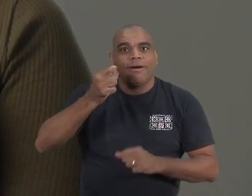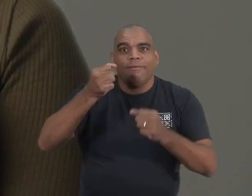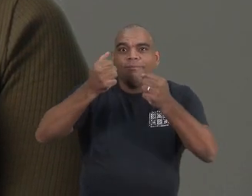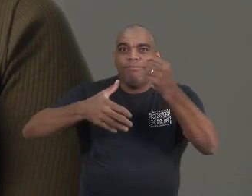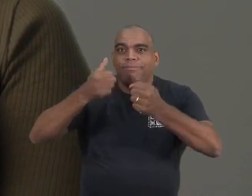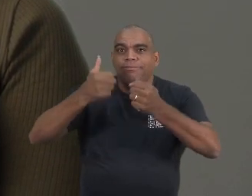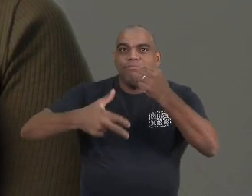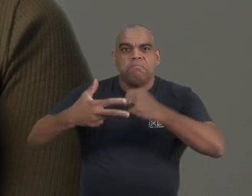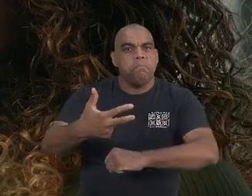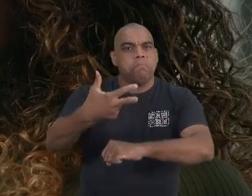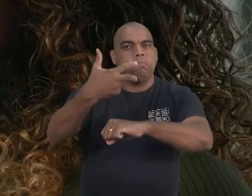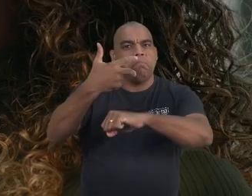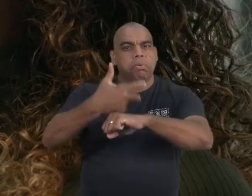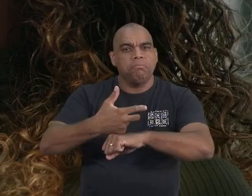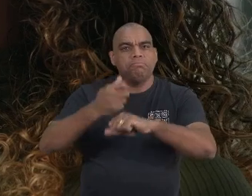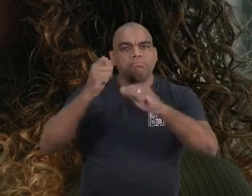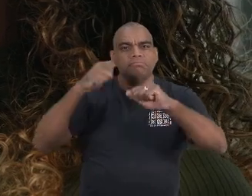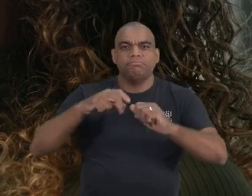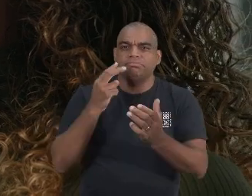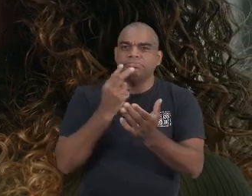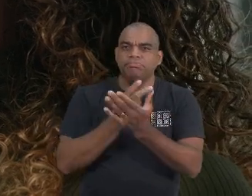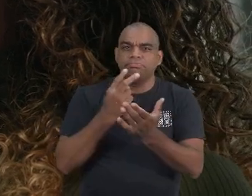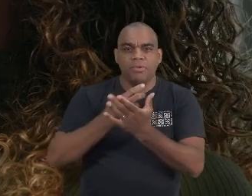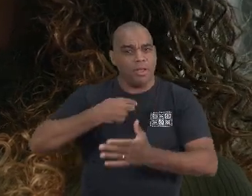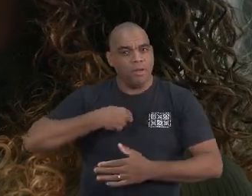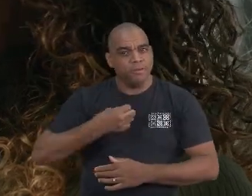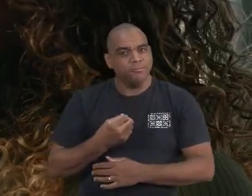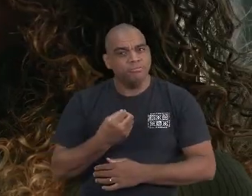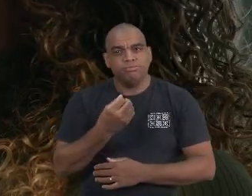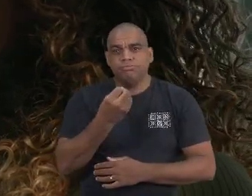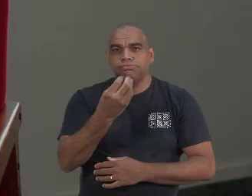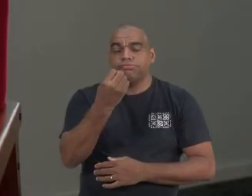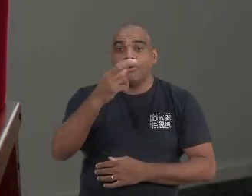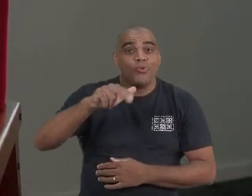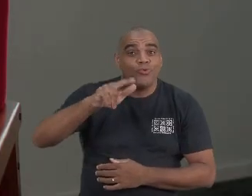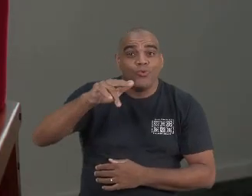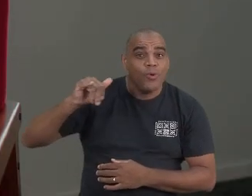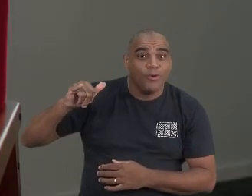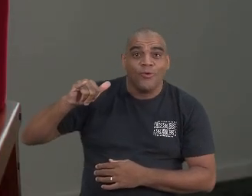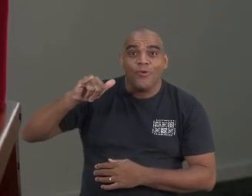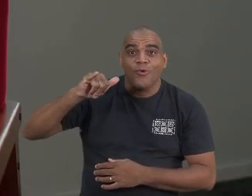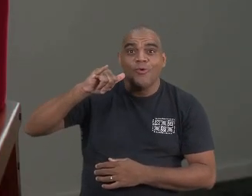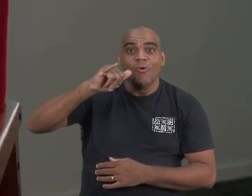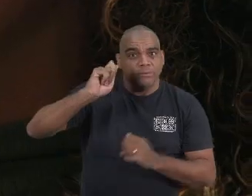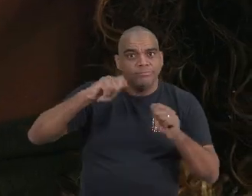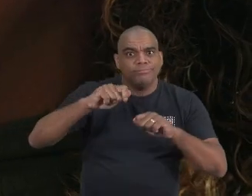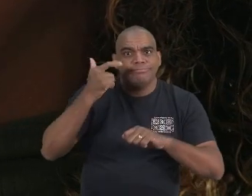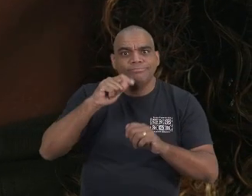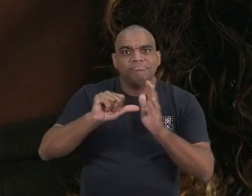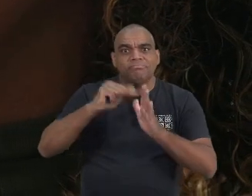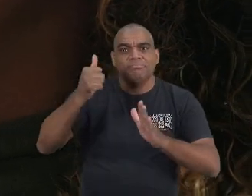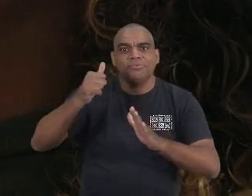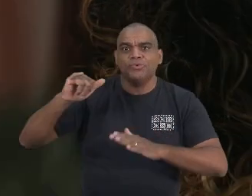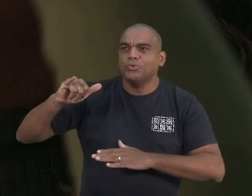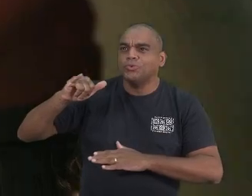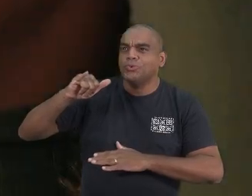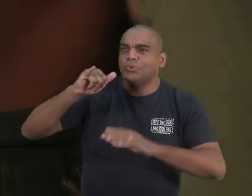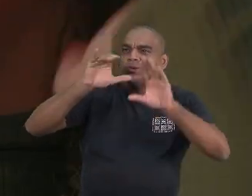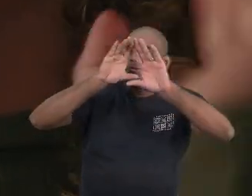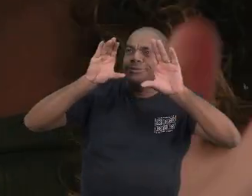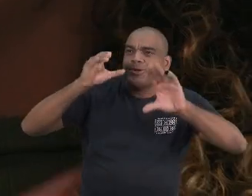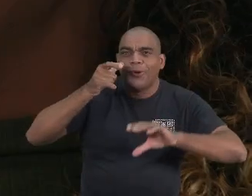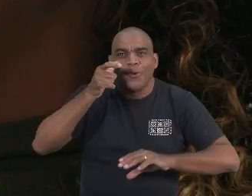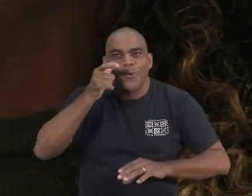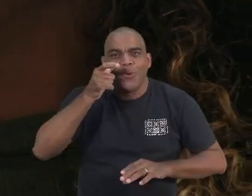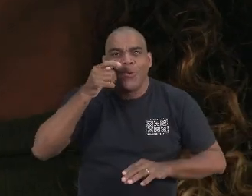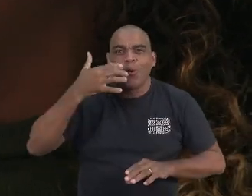ponto de ser contada, ao ponto de eu vir para um viajar. Nossa, eu nunca tinha viajado de avião. Eu entrei no avião e vi o céu